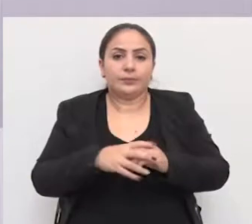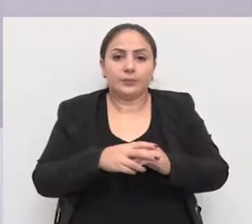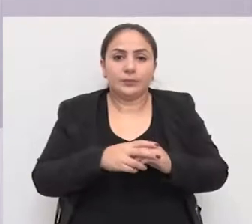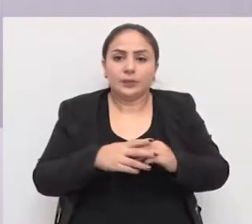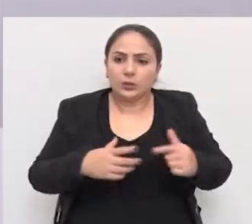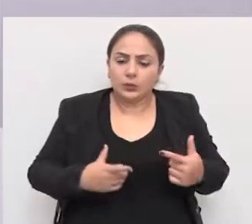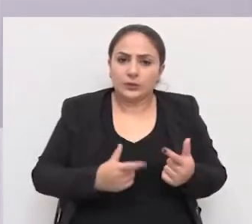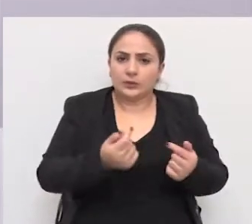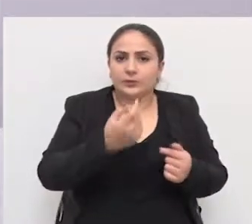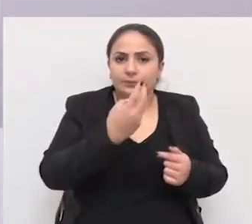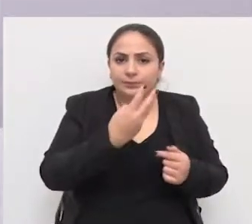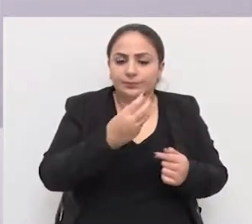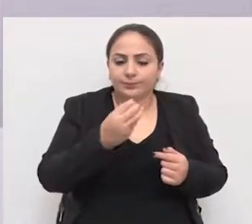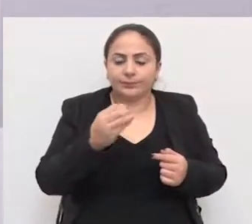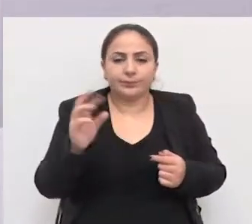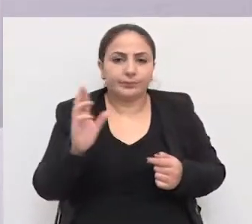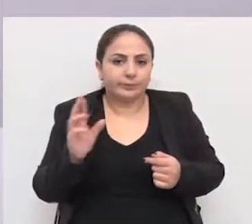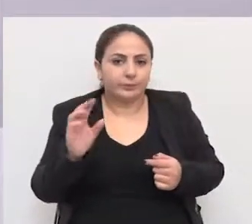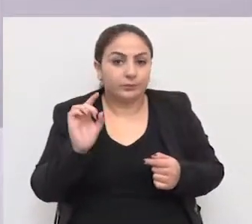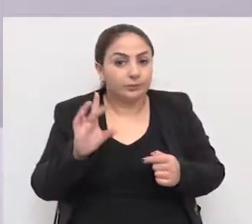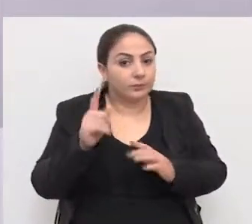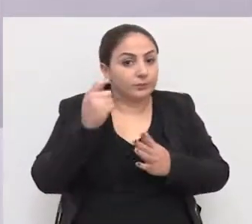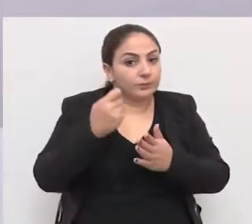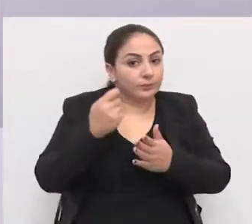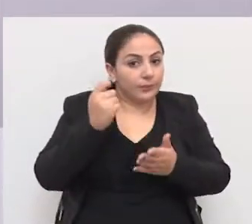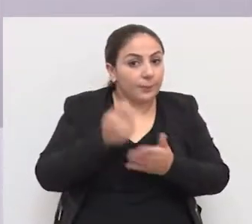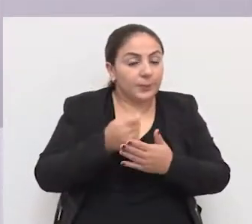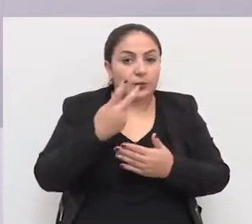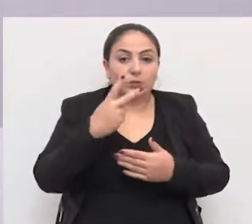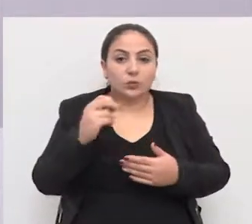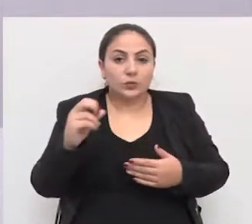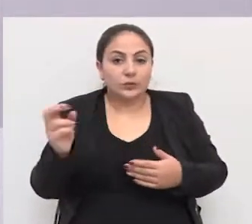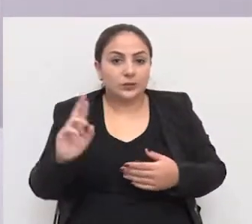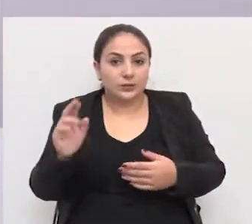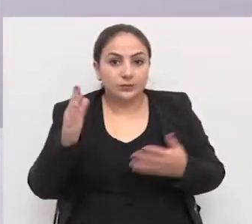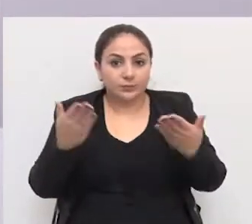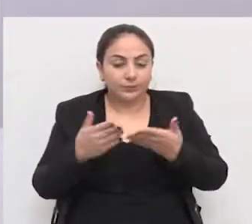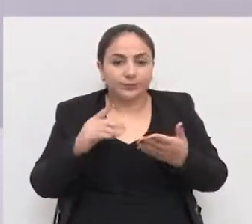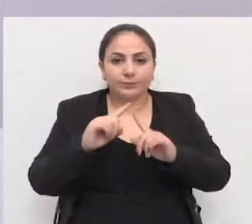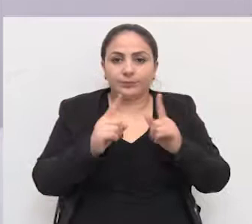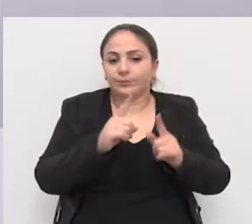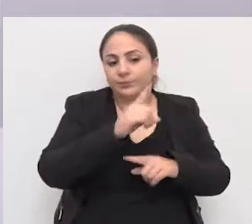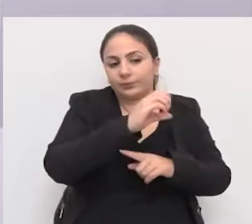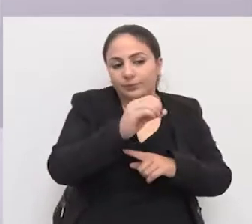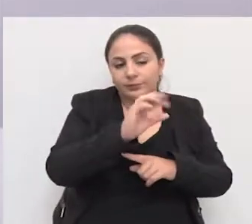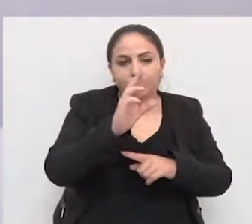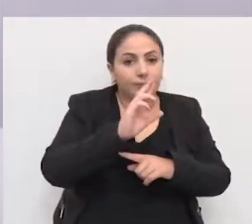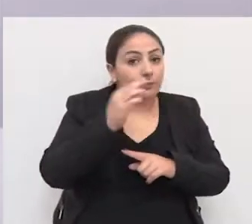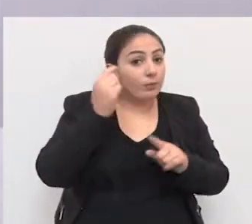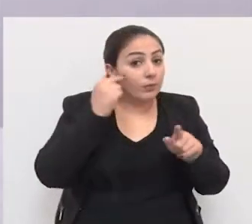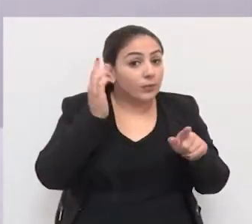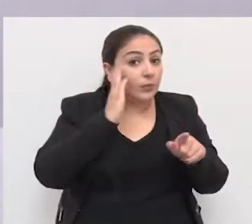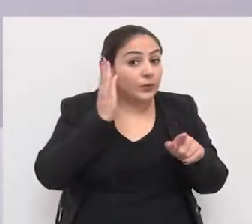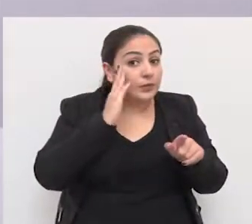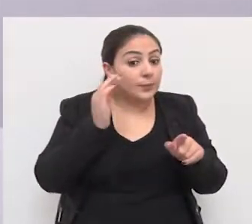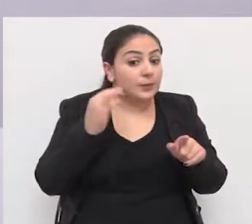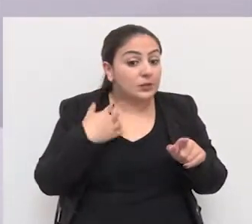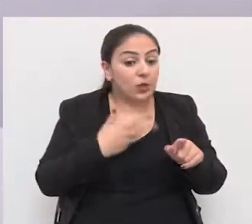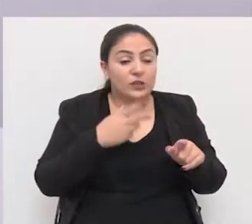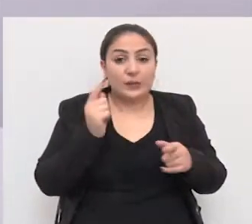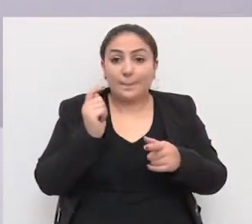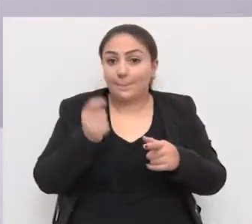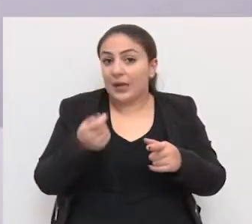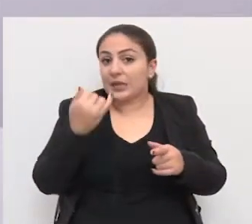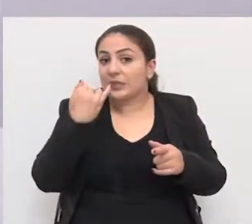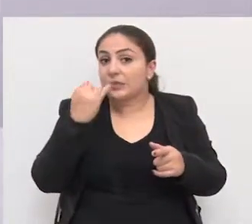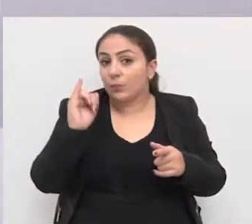abastecer, que você gastaria R$300, você vai pagar só 200 hoje. Mas esses R$100 eu quero que tu saiba que é o que a gente